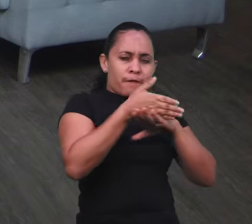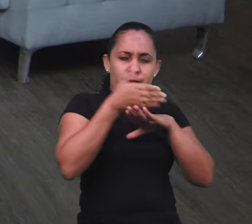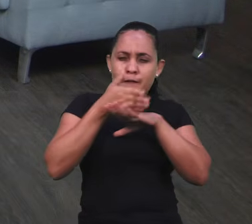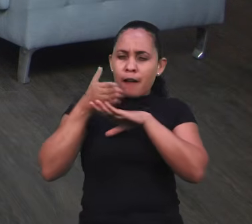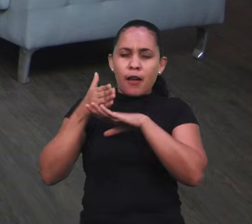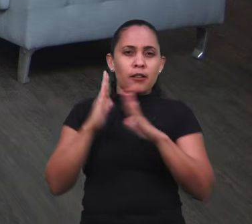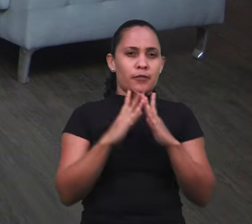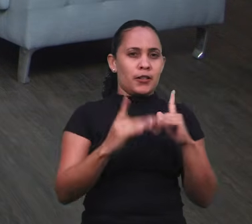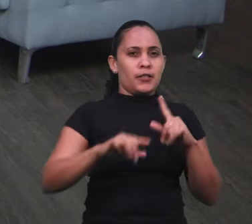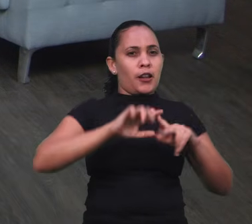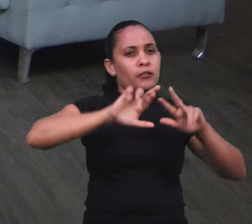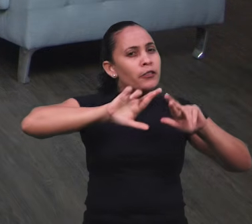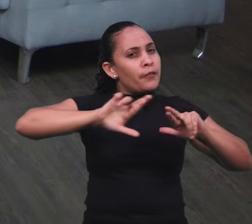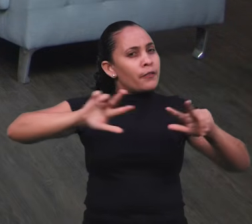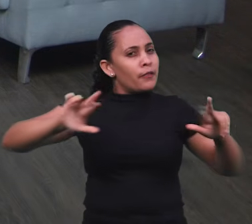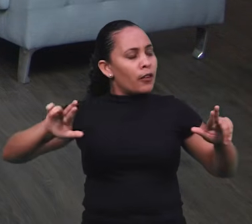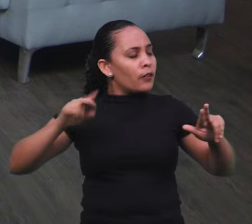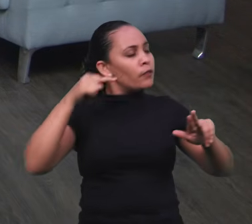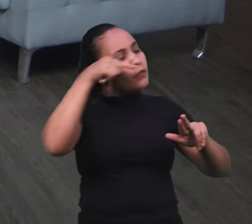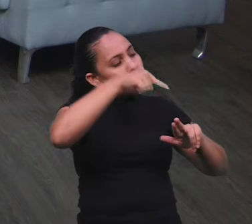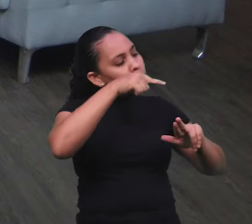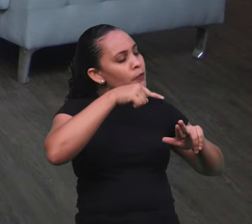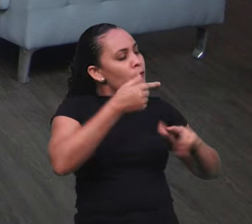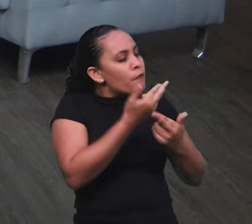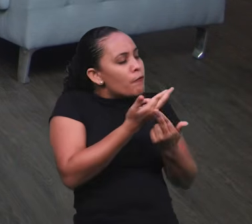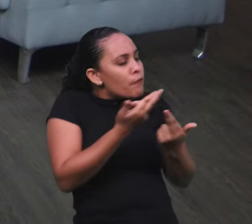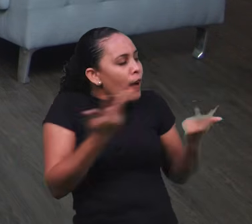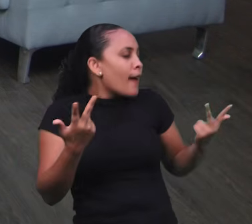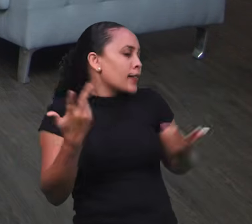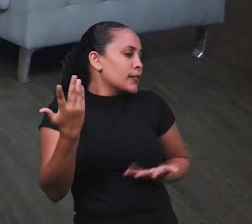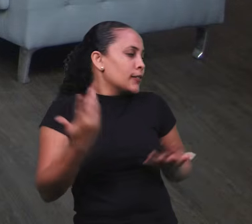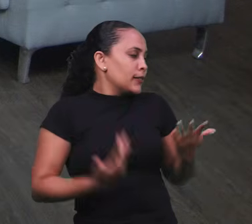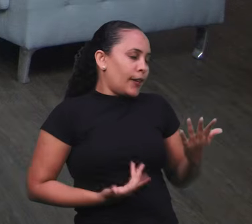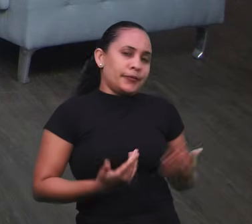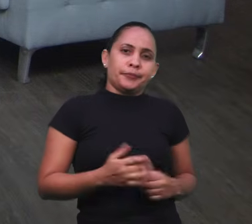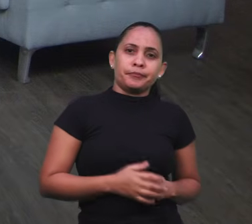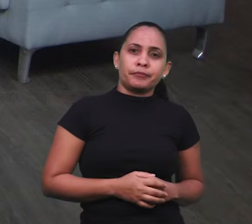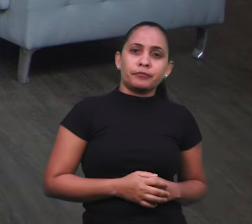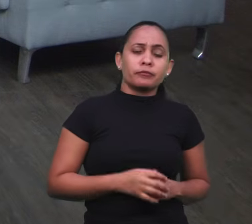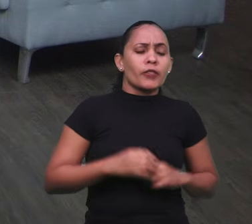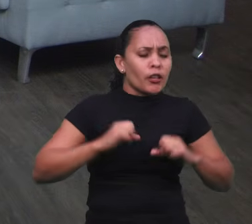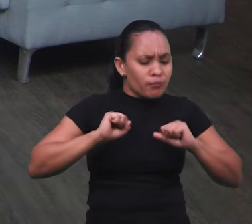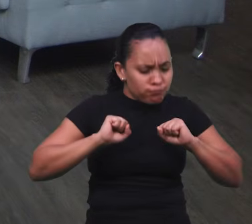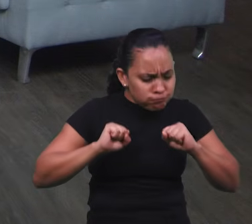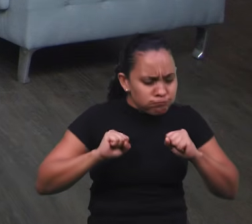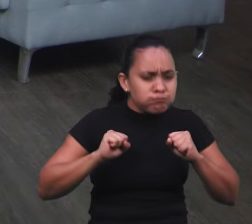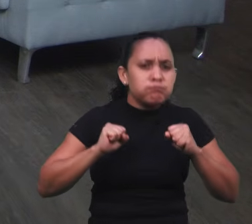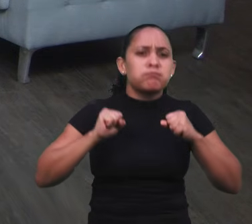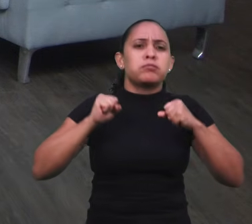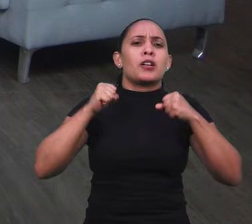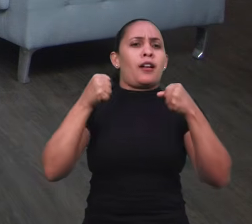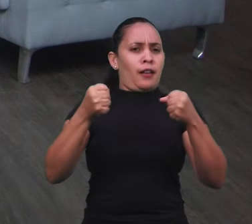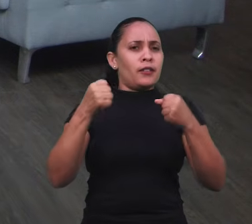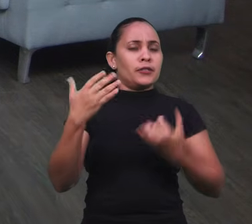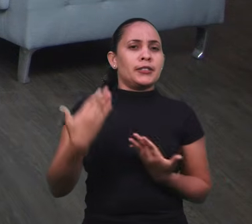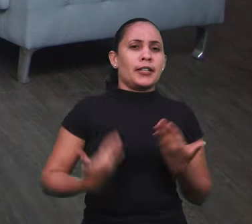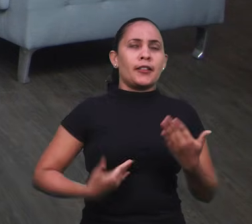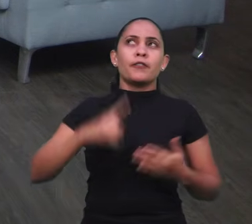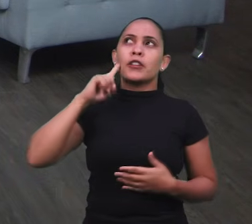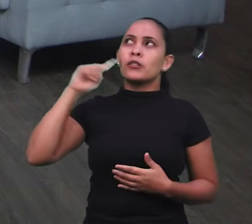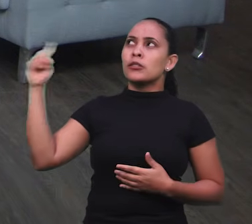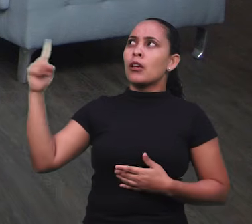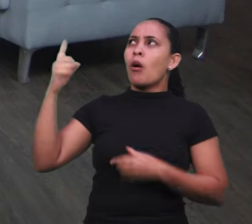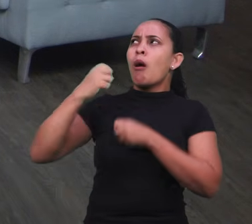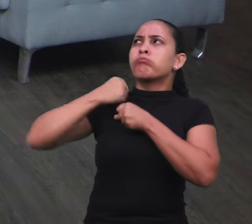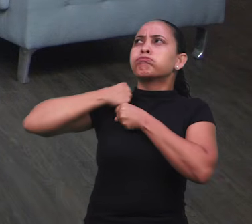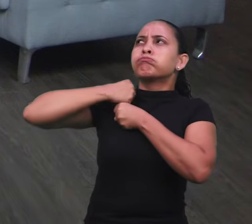algumas igrejas, o senhor viu muitas irmãs Leidas, que são aquelas que perseveram, aquelas que estão